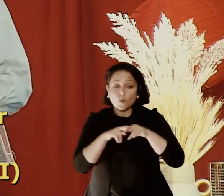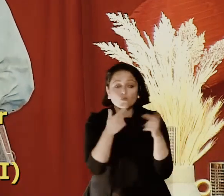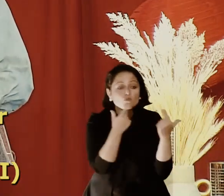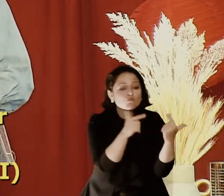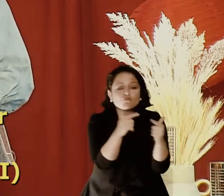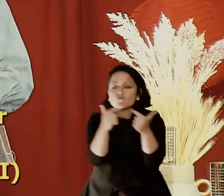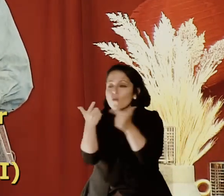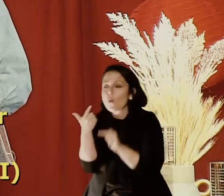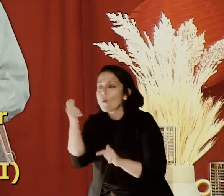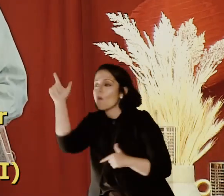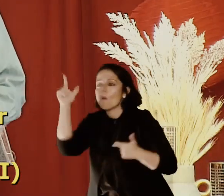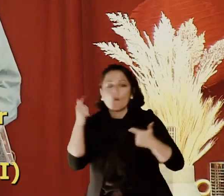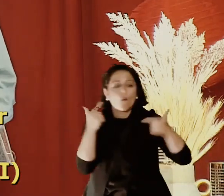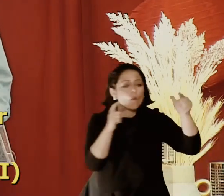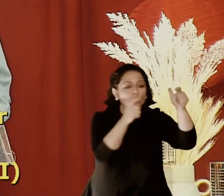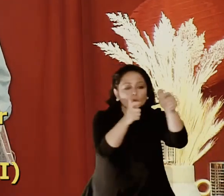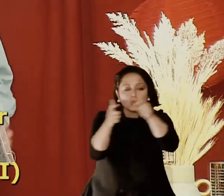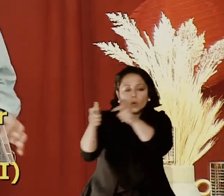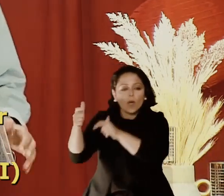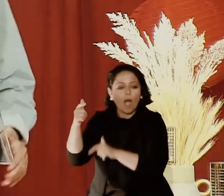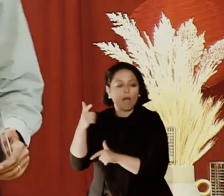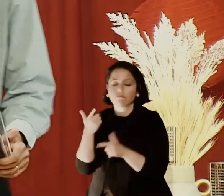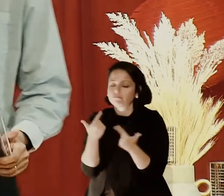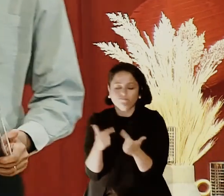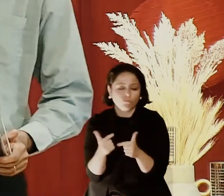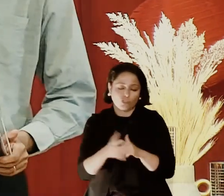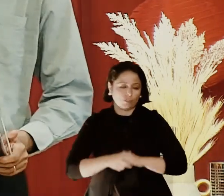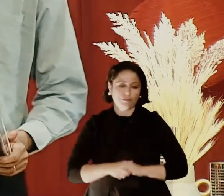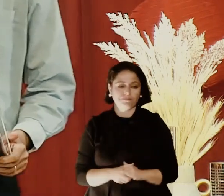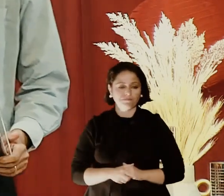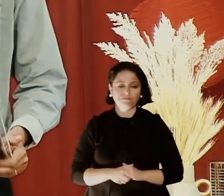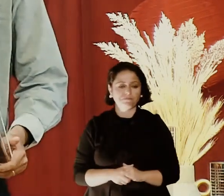para eles na hospedaria.